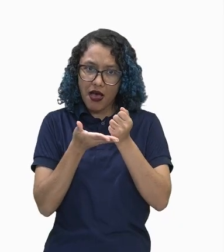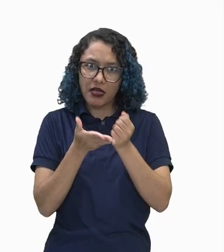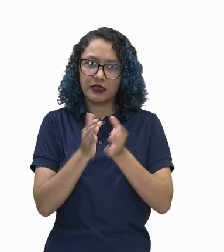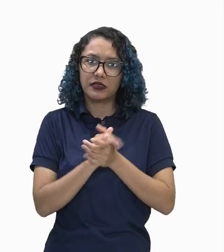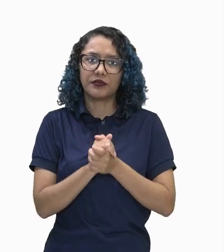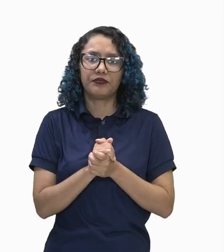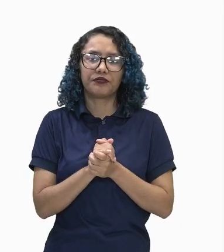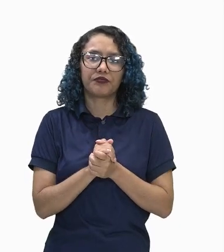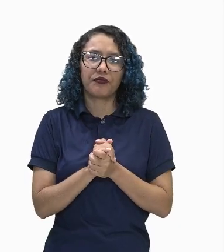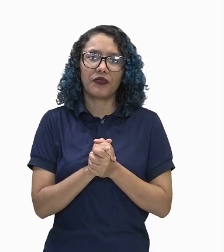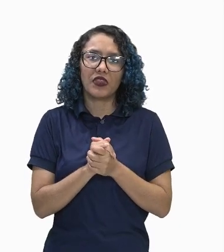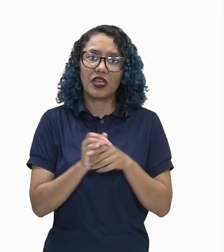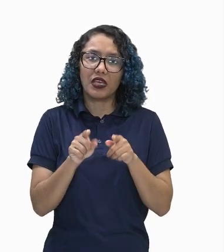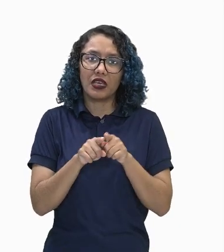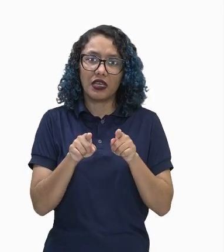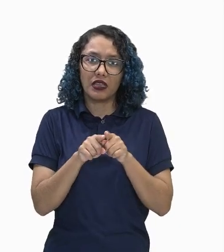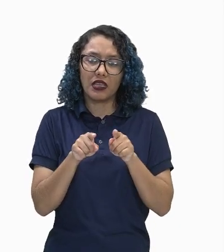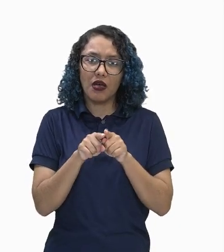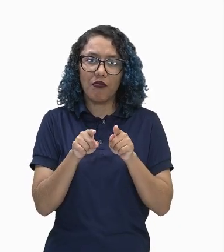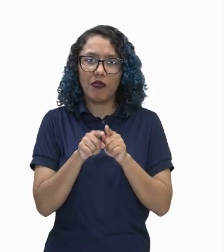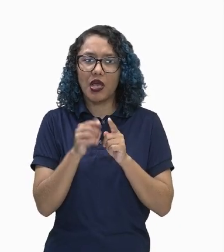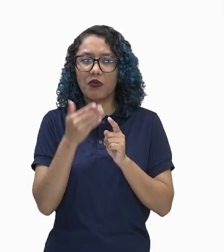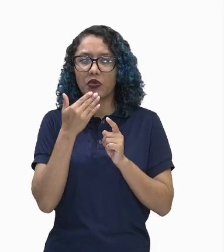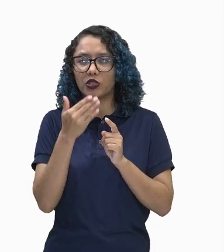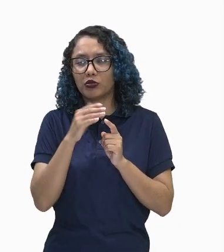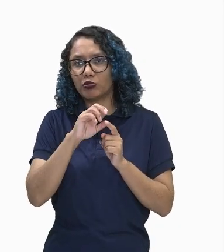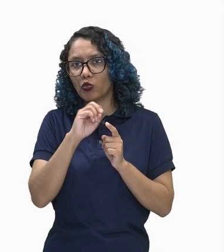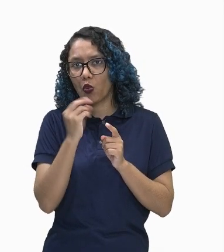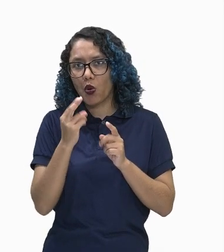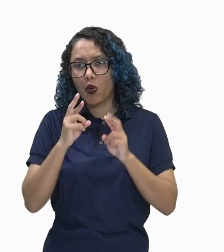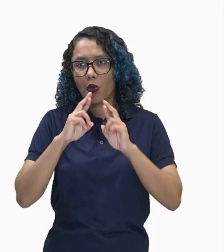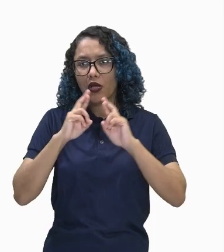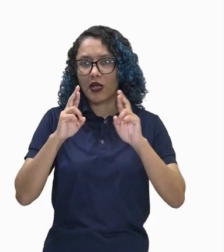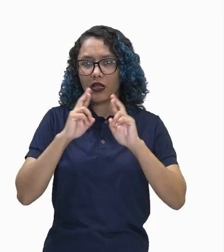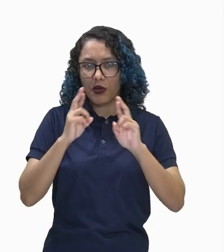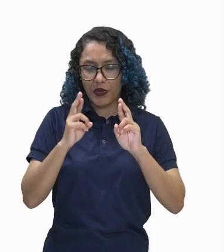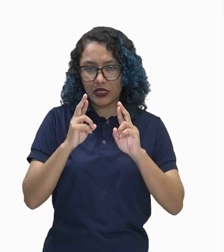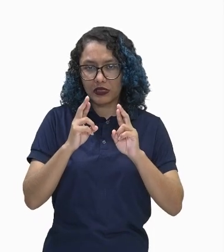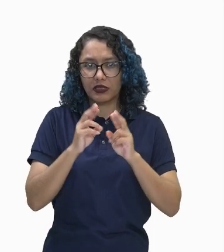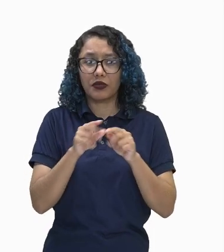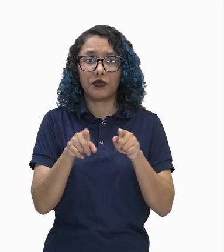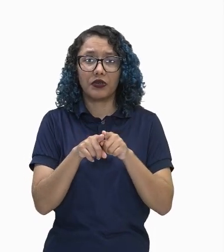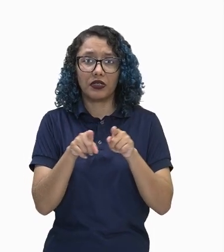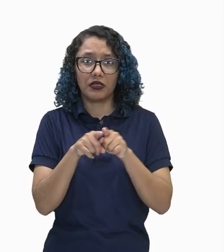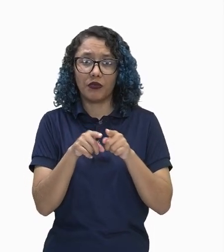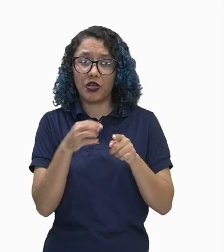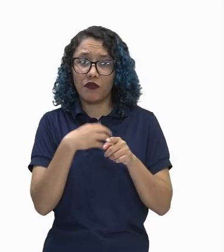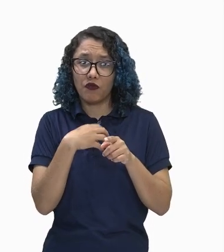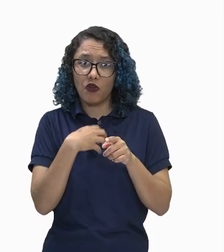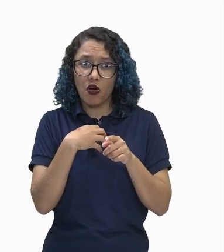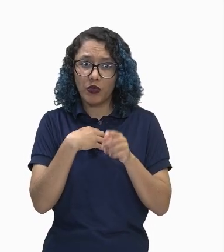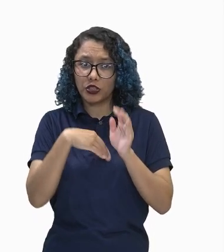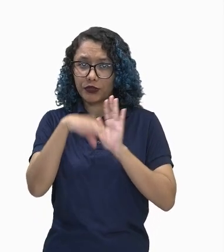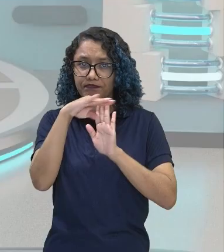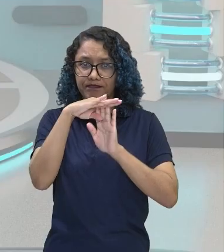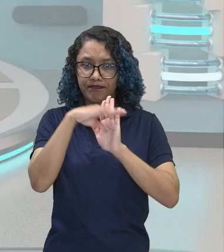e pertinência do pedido ou reclamação, formas de regulamentação.